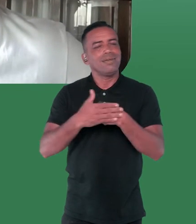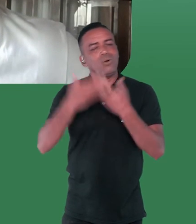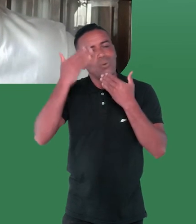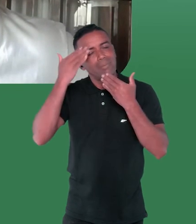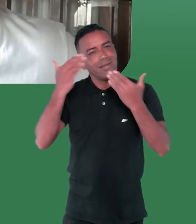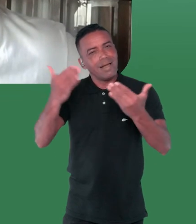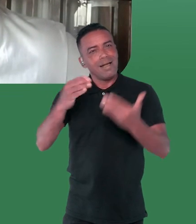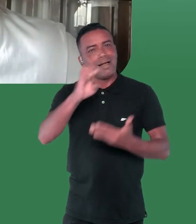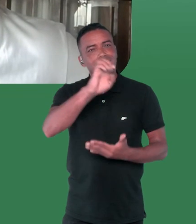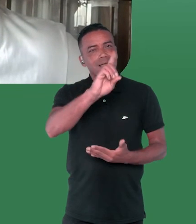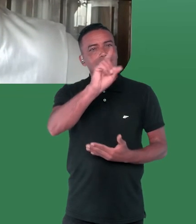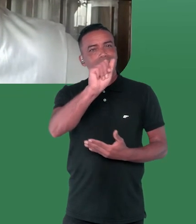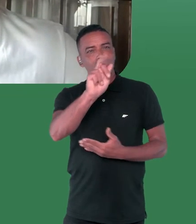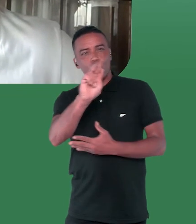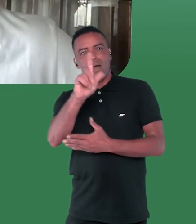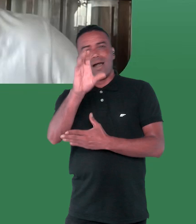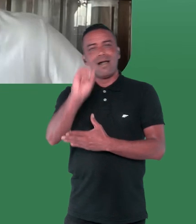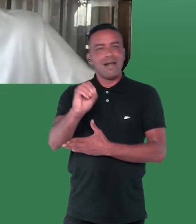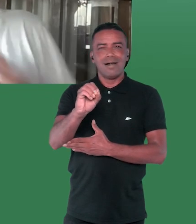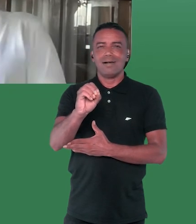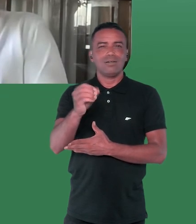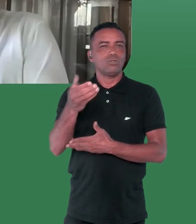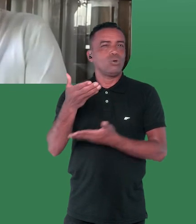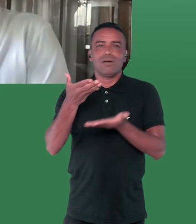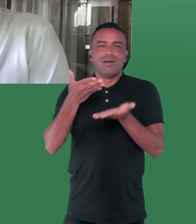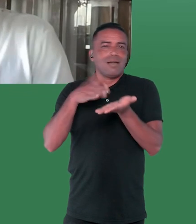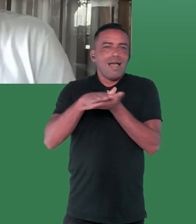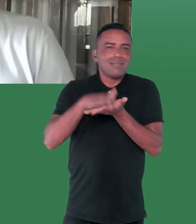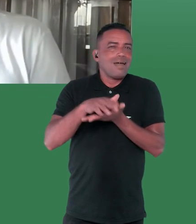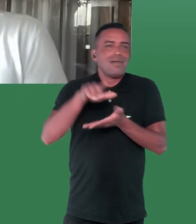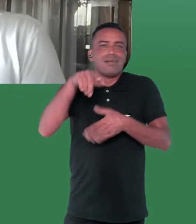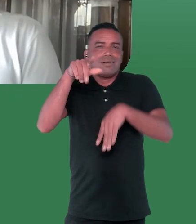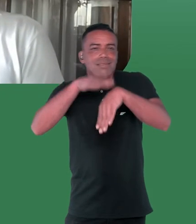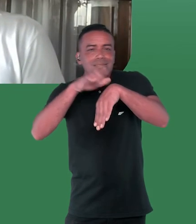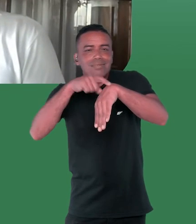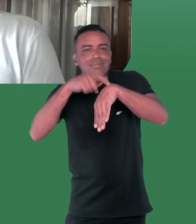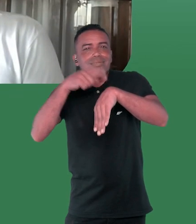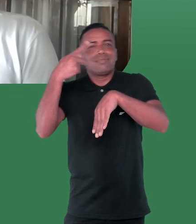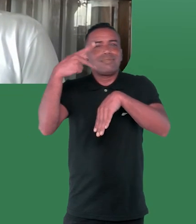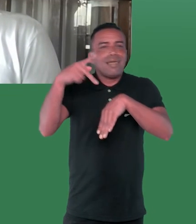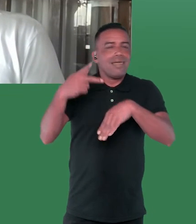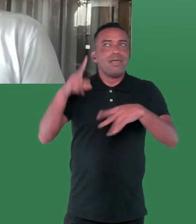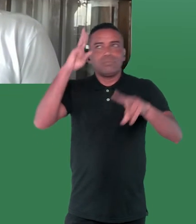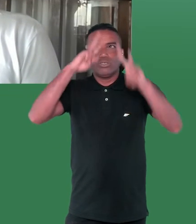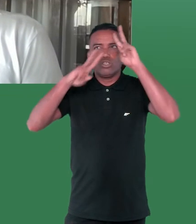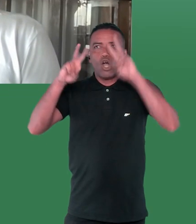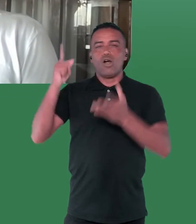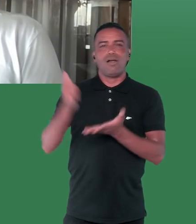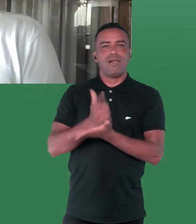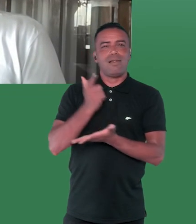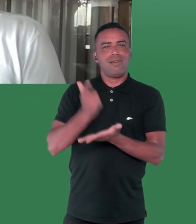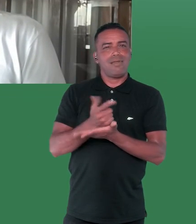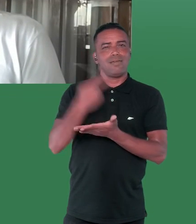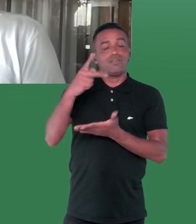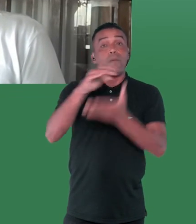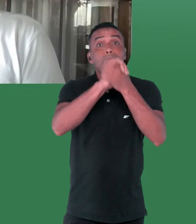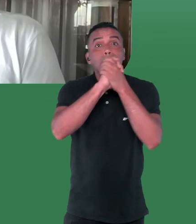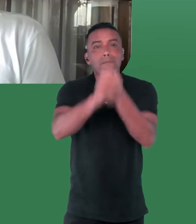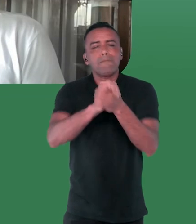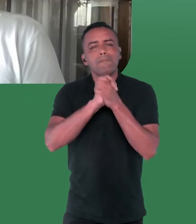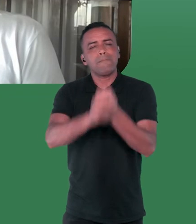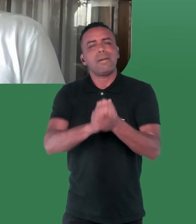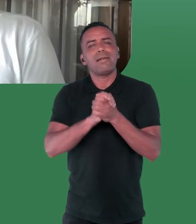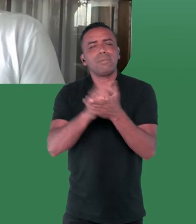Querido demais. Muito obrigada, viu, Eduardo, por gastar seu tempo aqui precioso com a gente, contando um pouquinho da sua história, desse